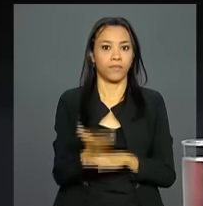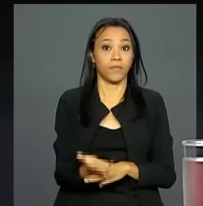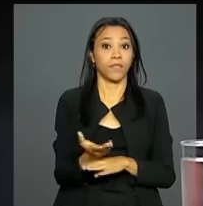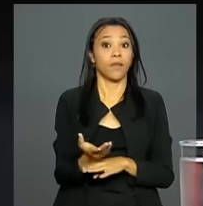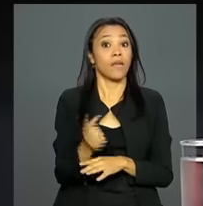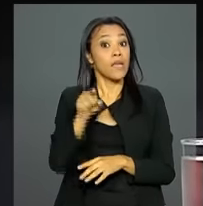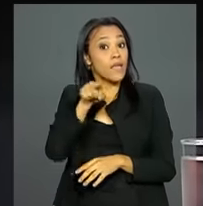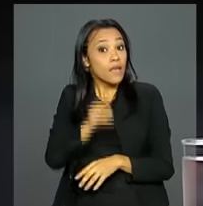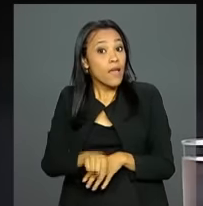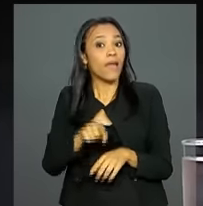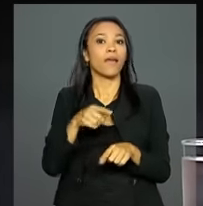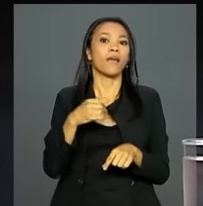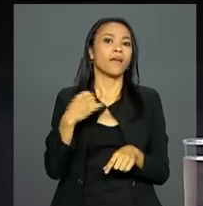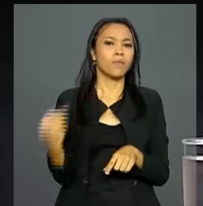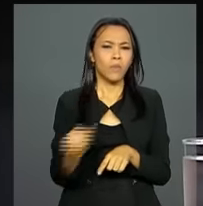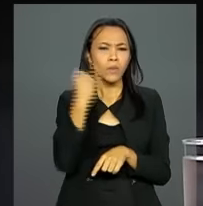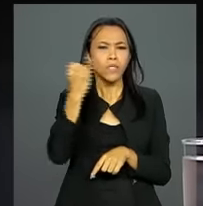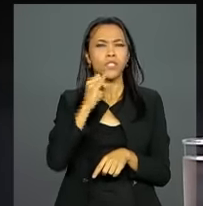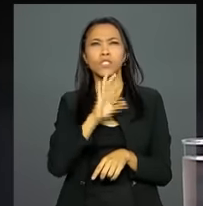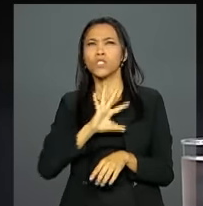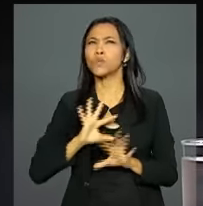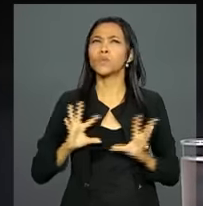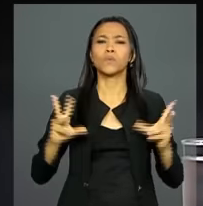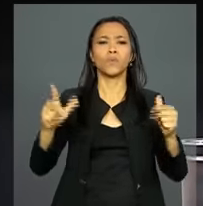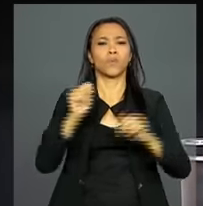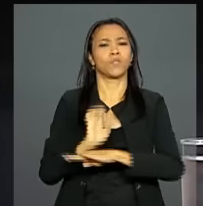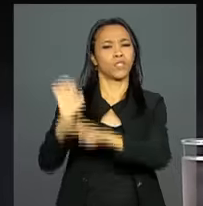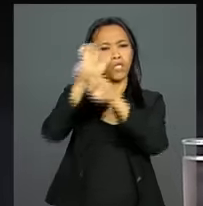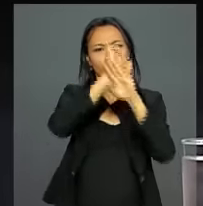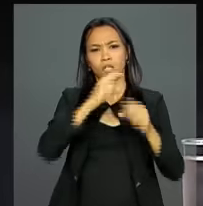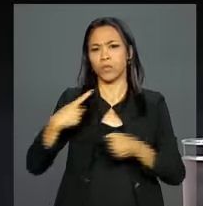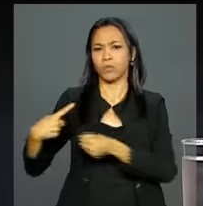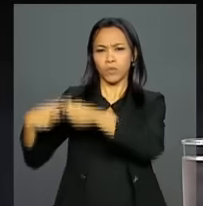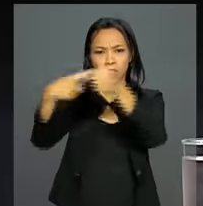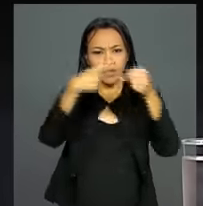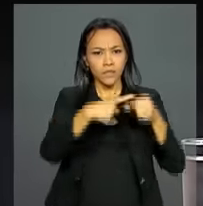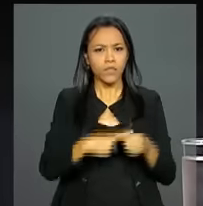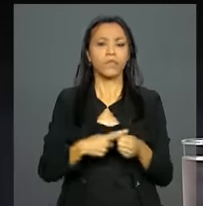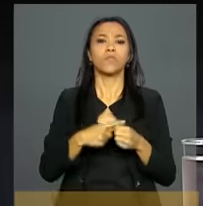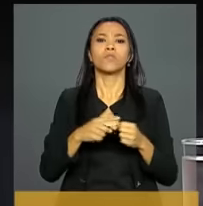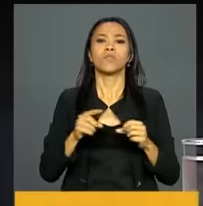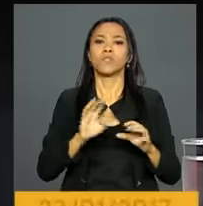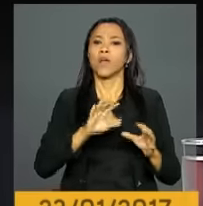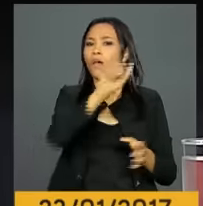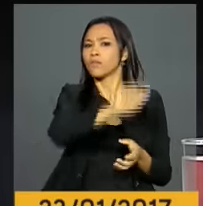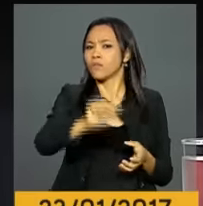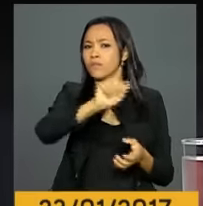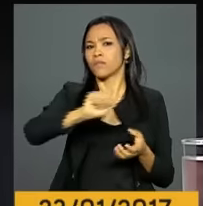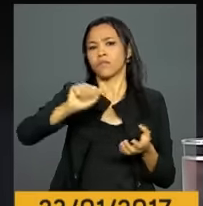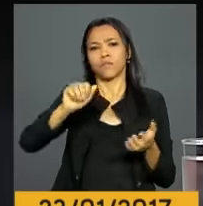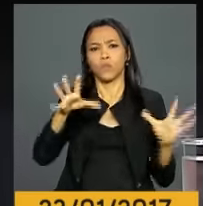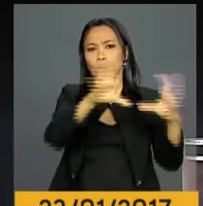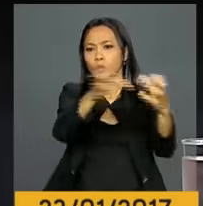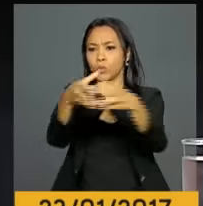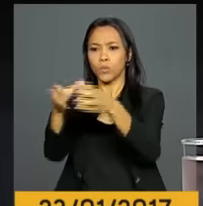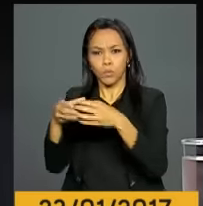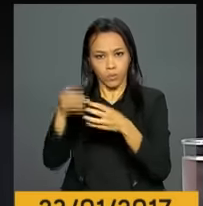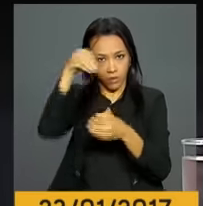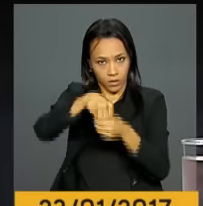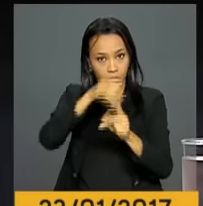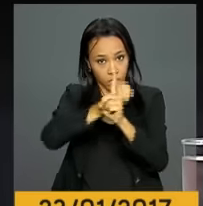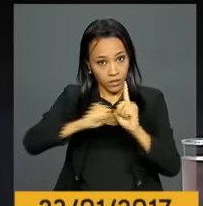é essencial que todos os estados, municípios e setores da sociedade estejam envolvidos nessa